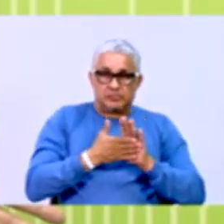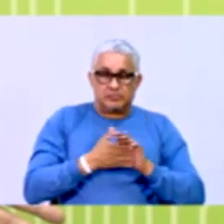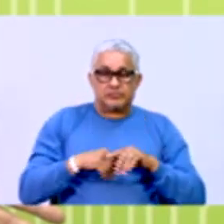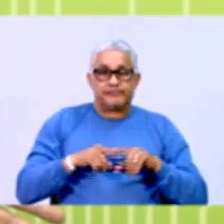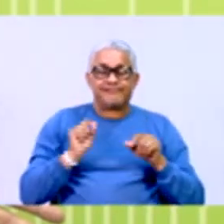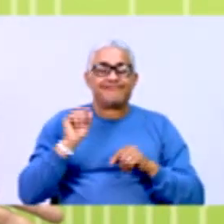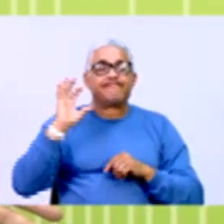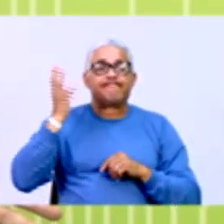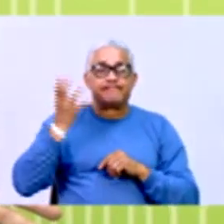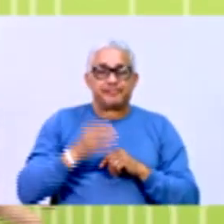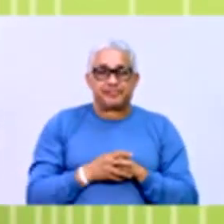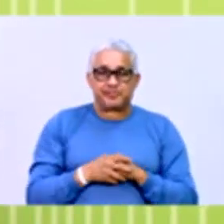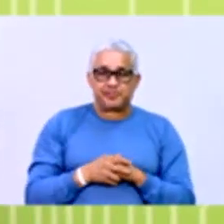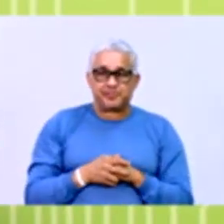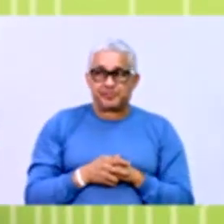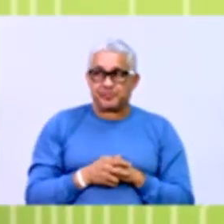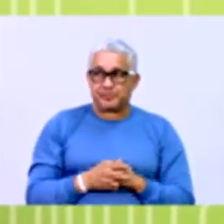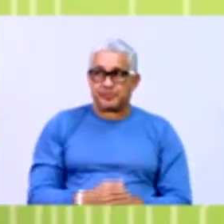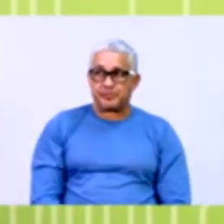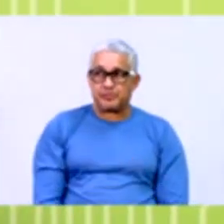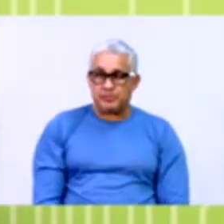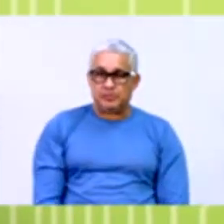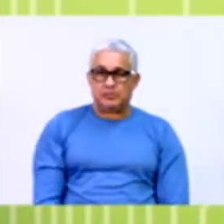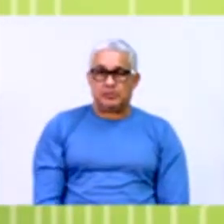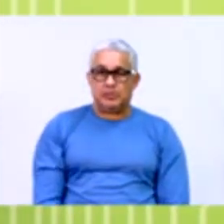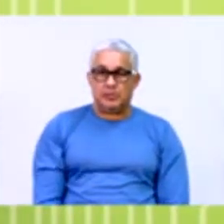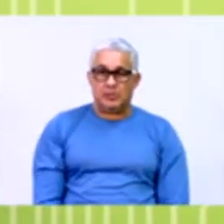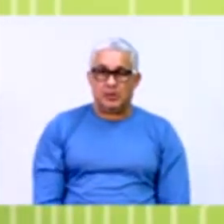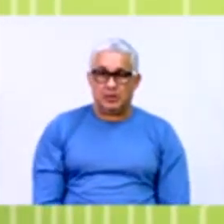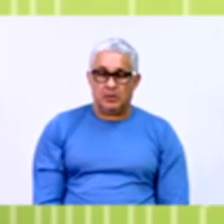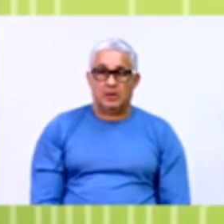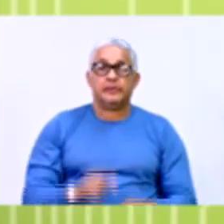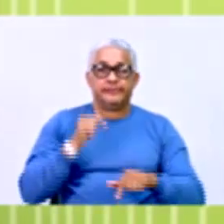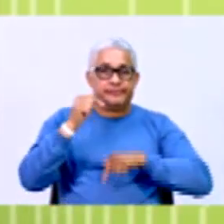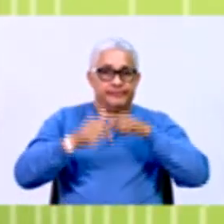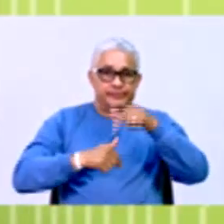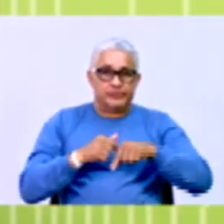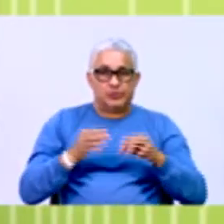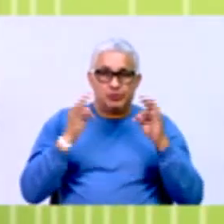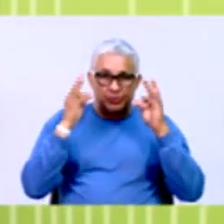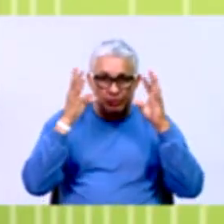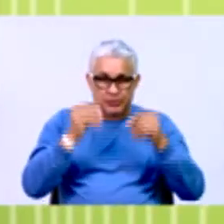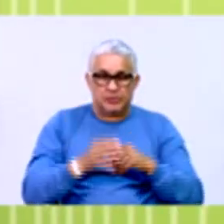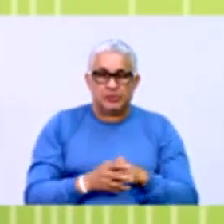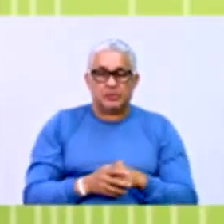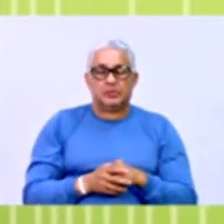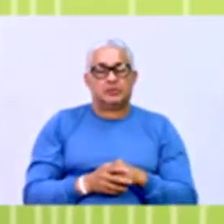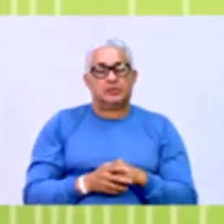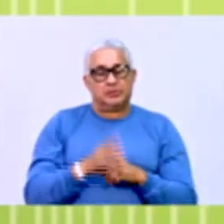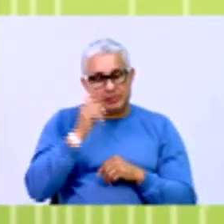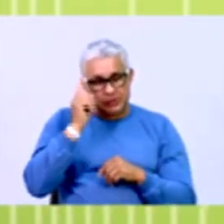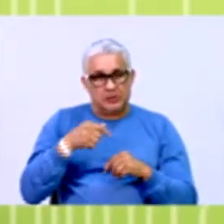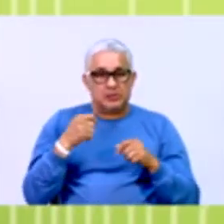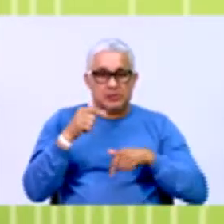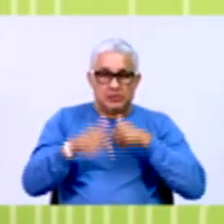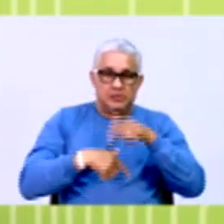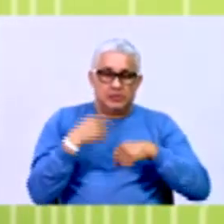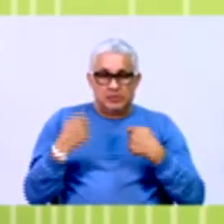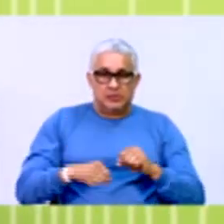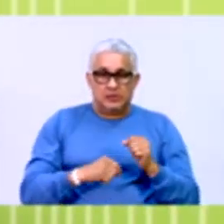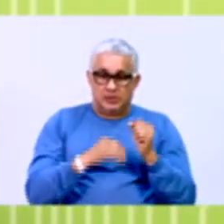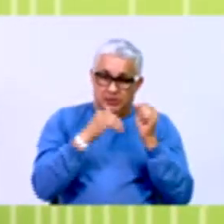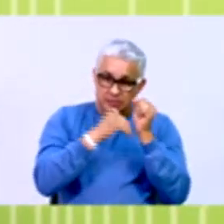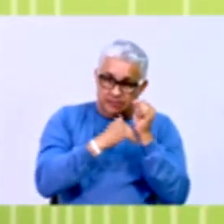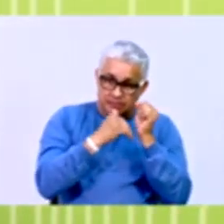O que aconteceu? Isso aí foi todo um trabalho que foi demandado, né? Esse trabalho, ele precisa ser preservado.